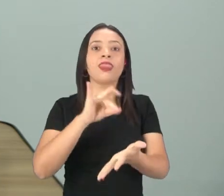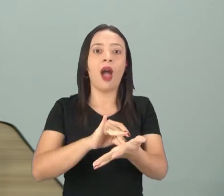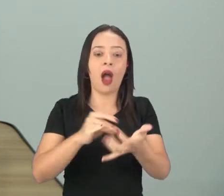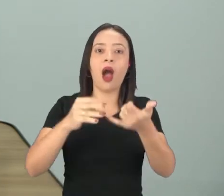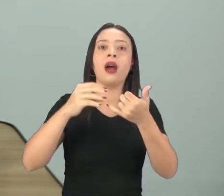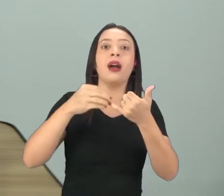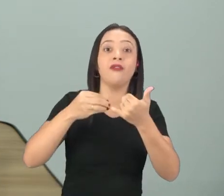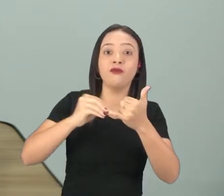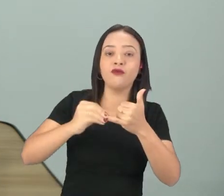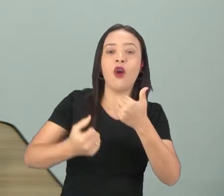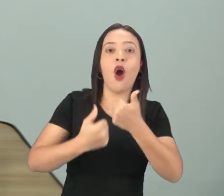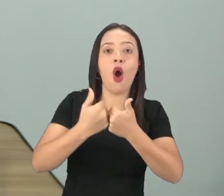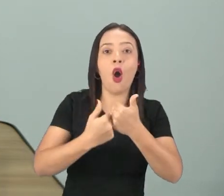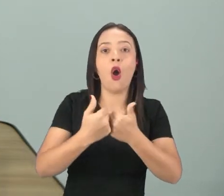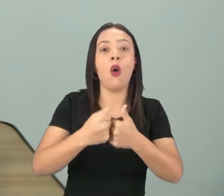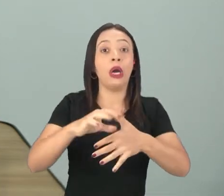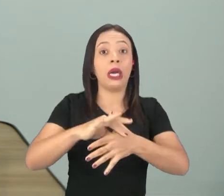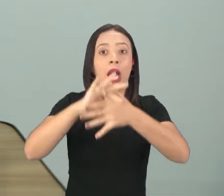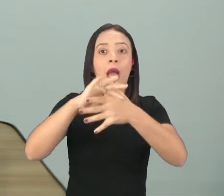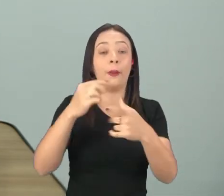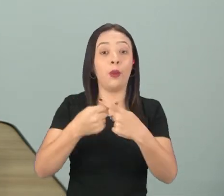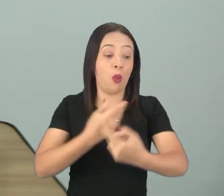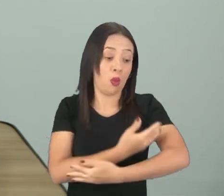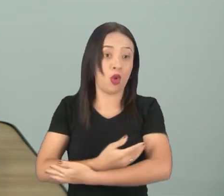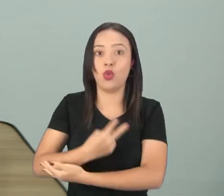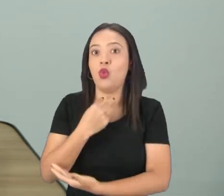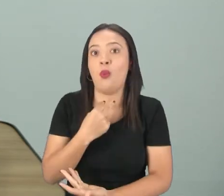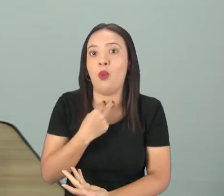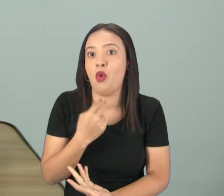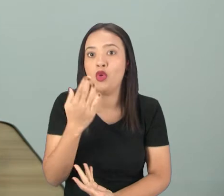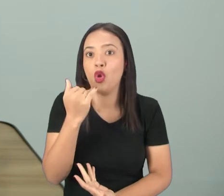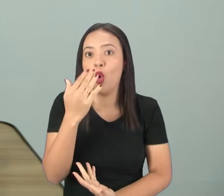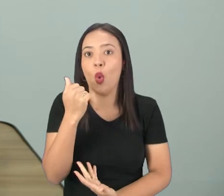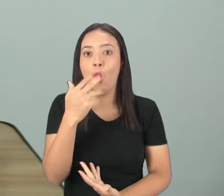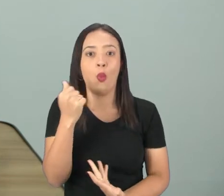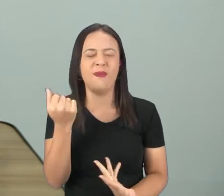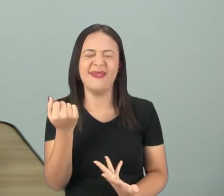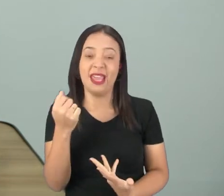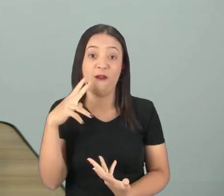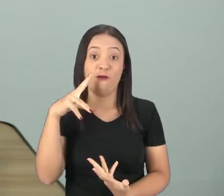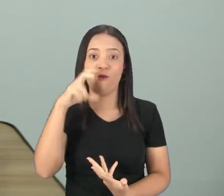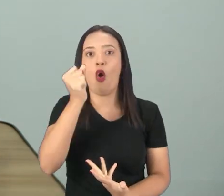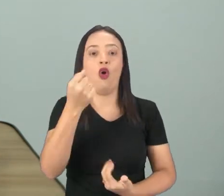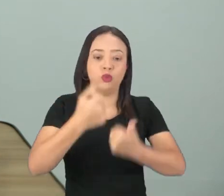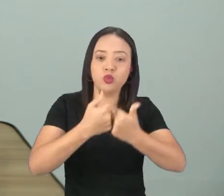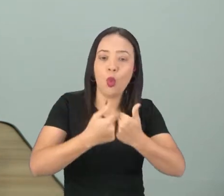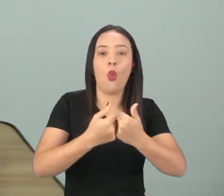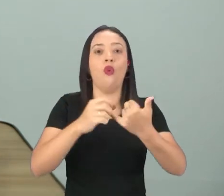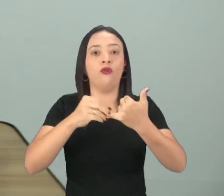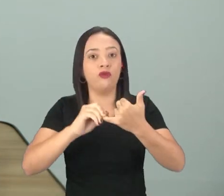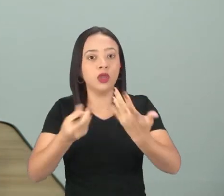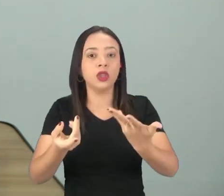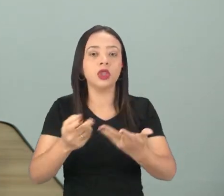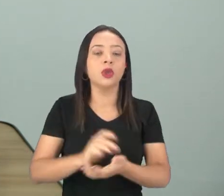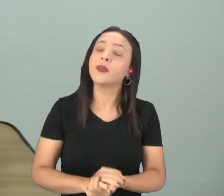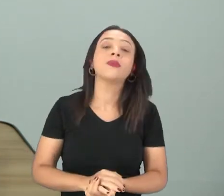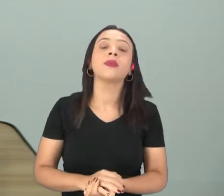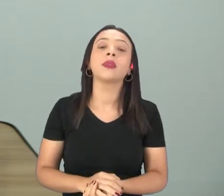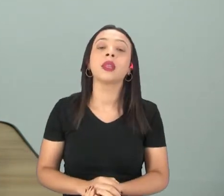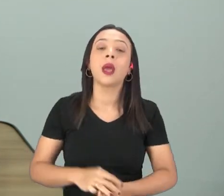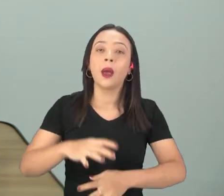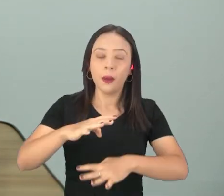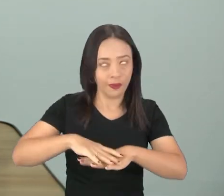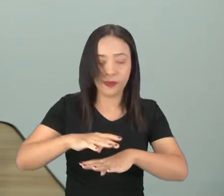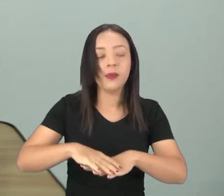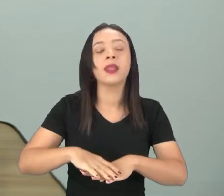carne. Né? Porque o bebê não está preparado para essa alimentação um pouco mais pesada, que é o arroz, o feijão e a carne. Matemática,